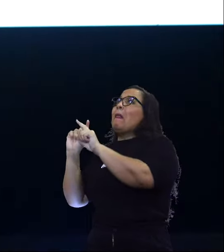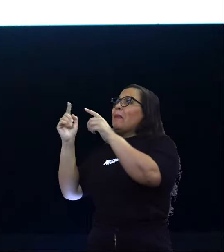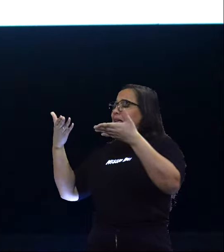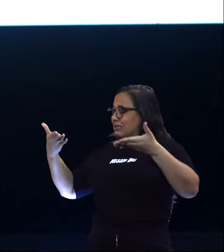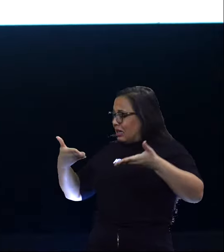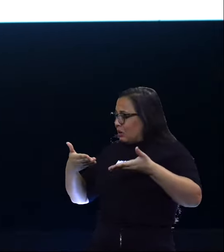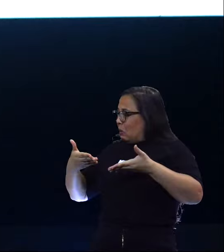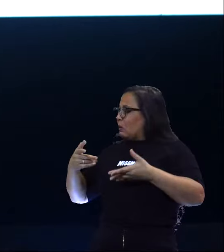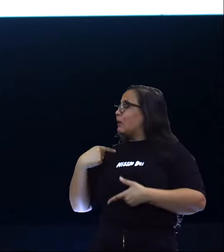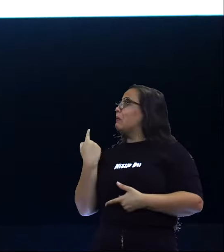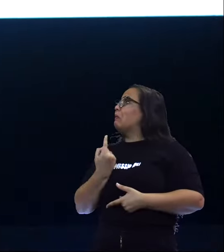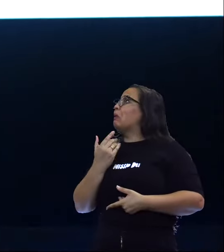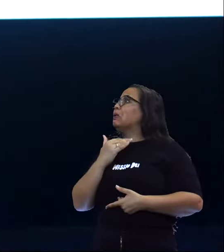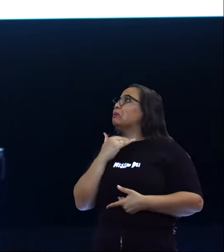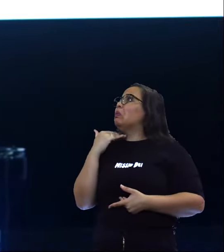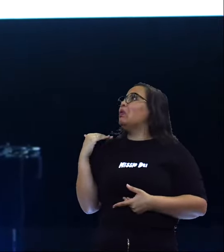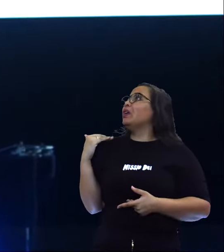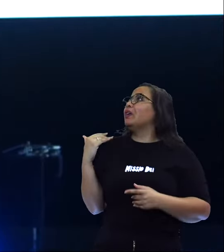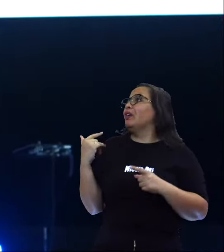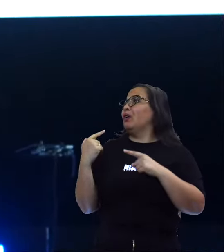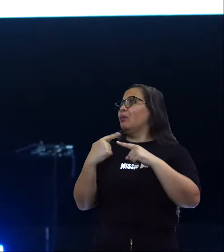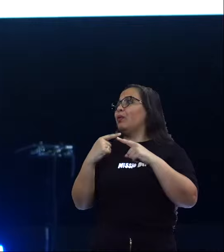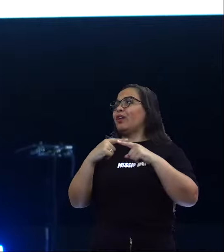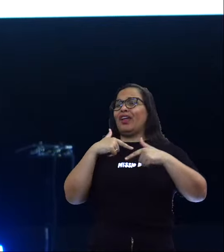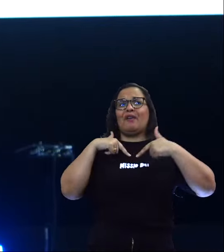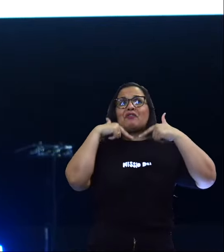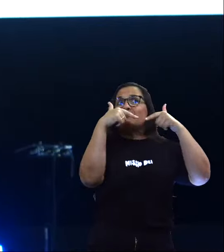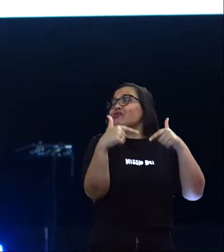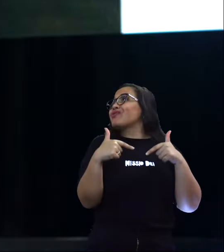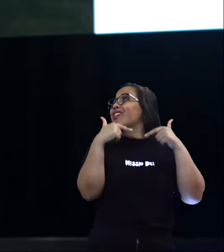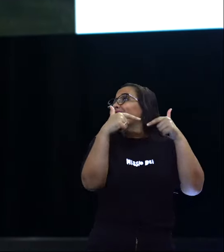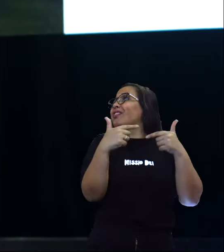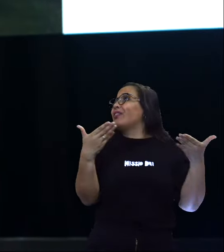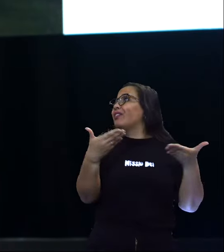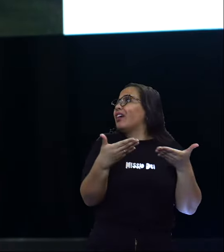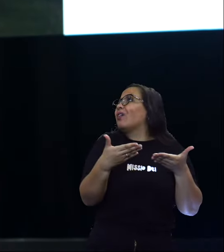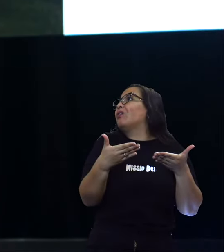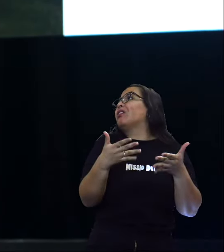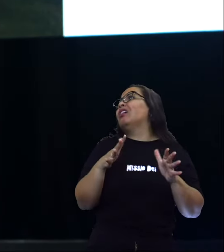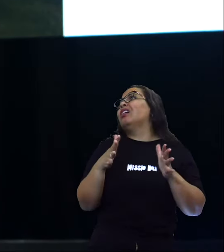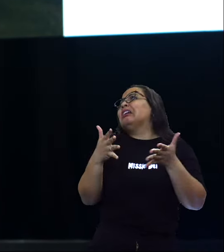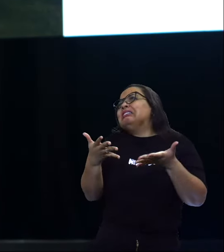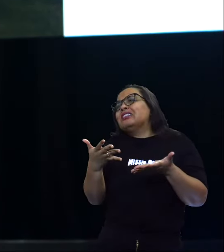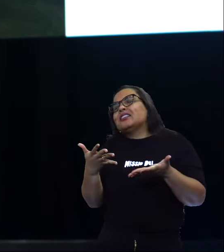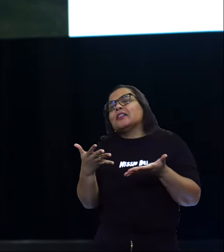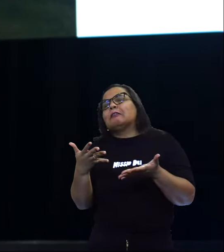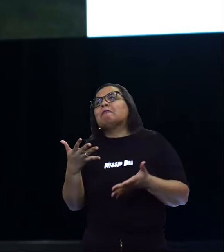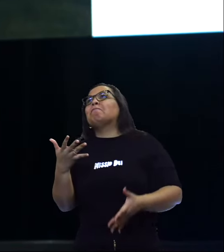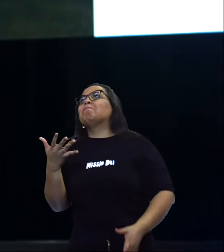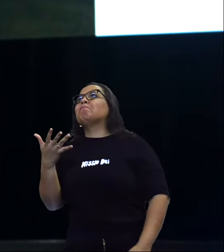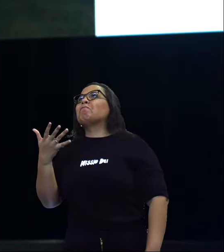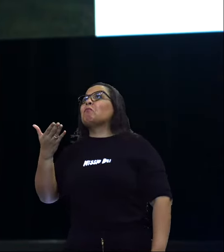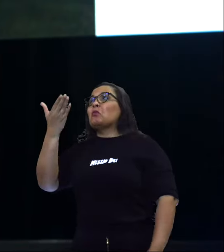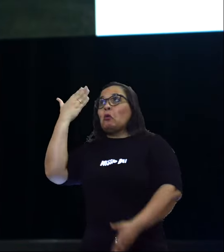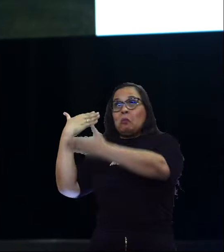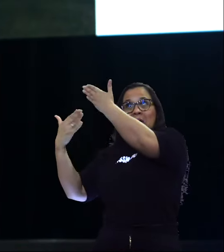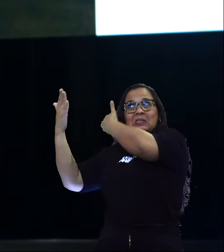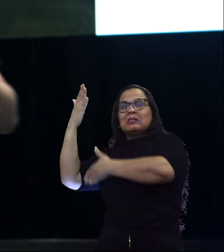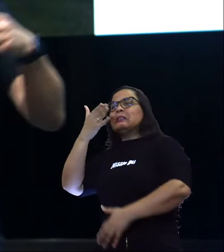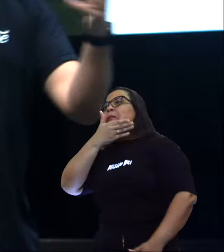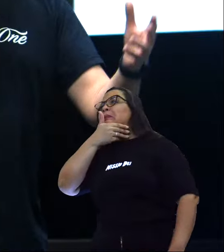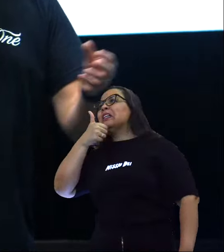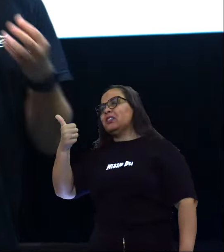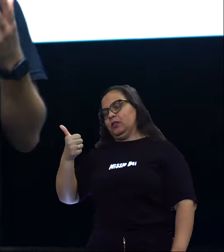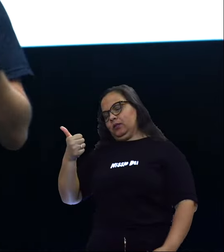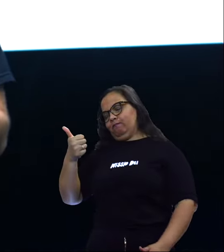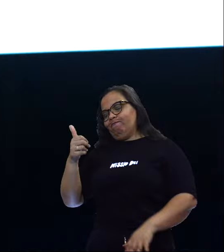gente já está liberto em nome de Jesus, sai desse negócio, para com isso, de negociar com o pecado. As algemas já foram quebradas, para de querer voltar sobre a